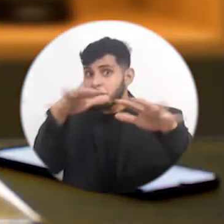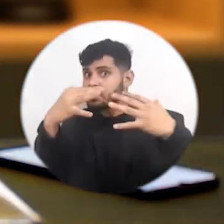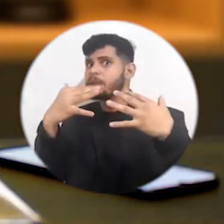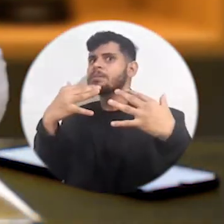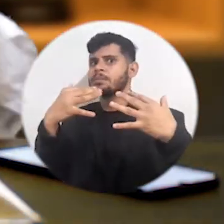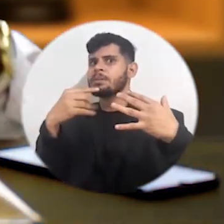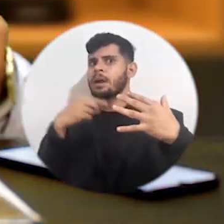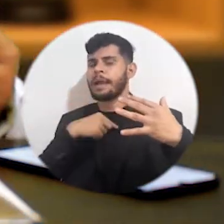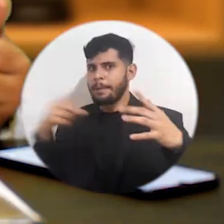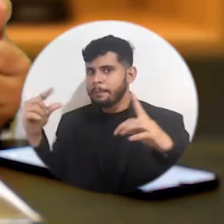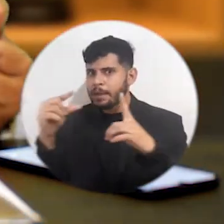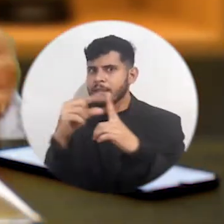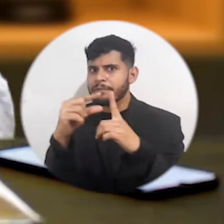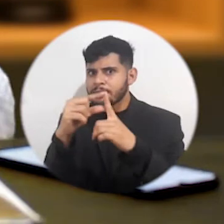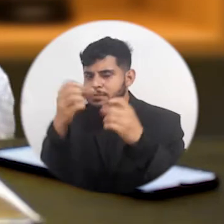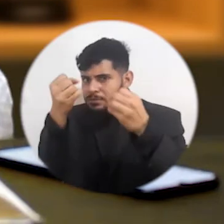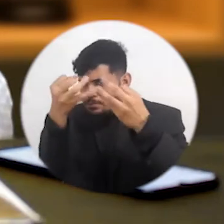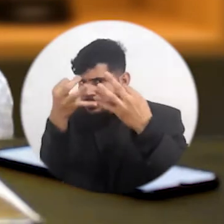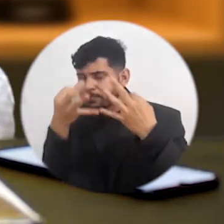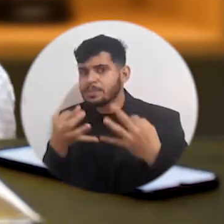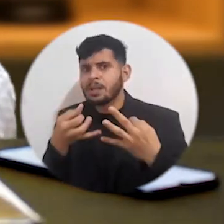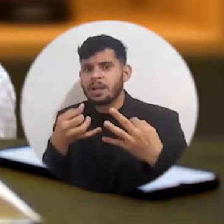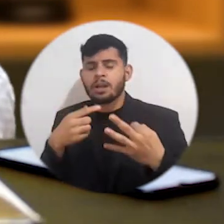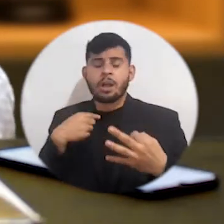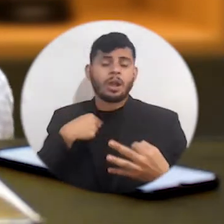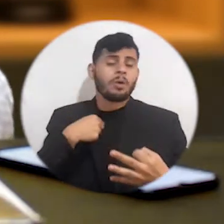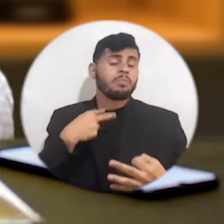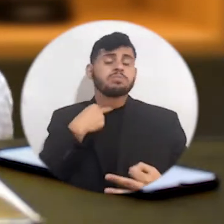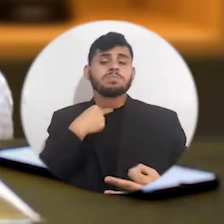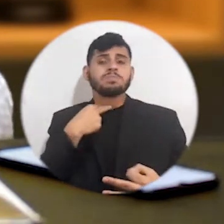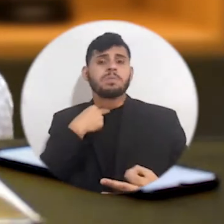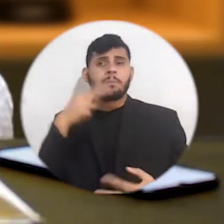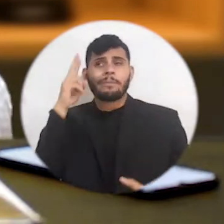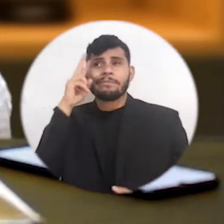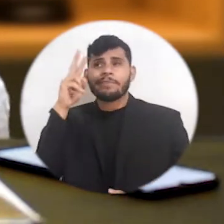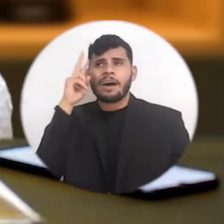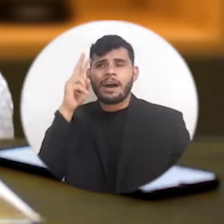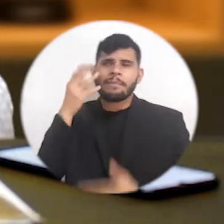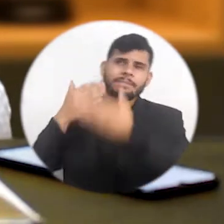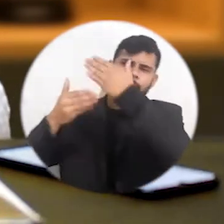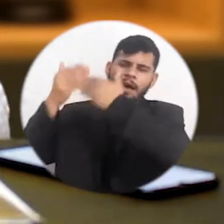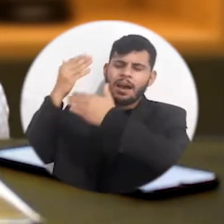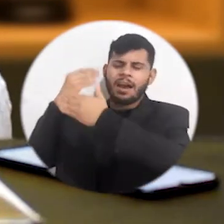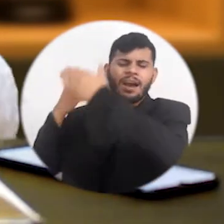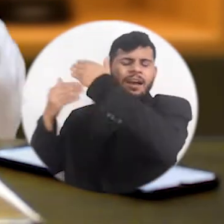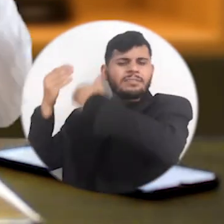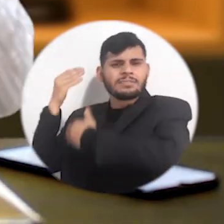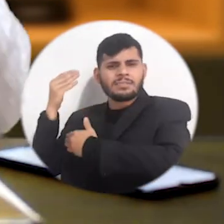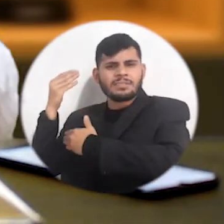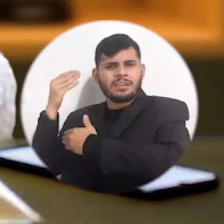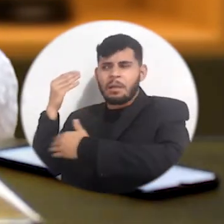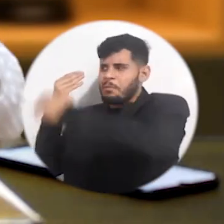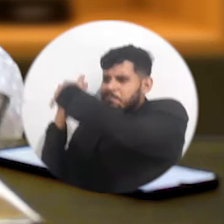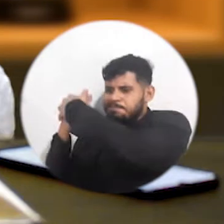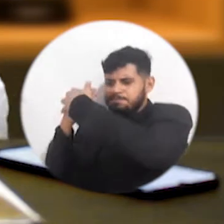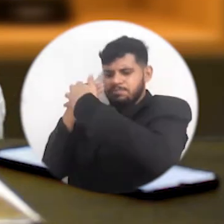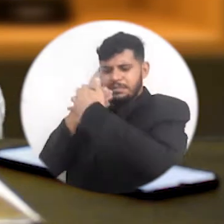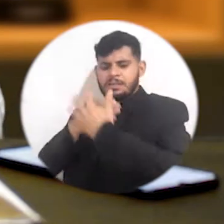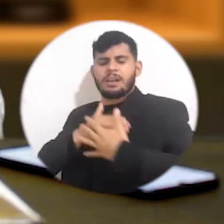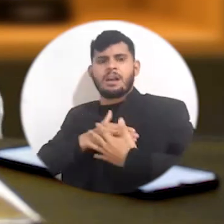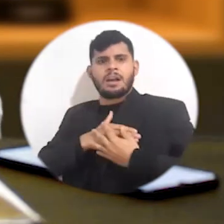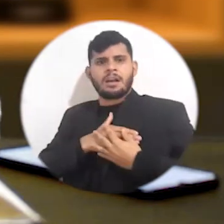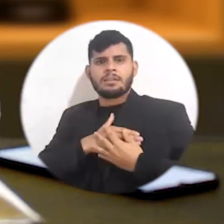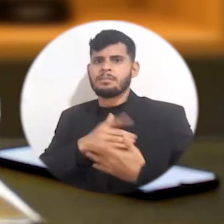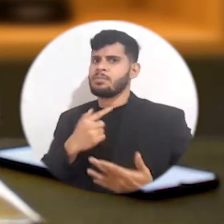alerta. Isso é um mandamento. Não vos lembreis das coisas passadas, nem